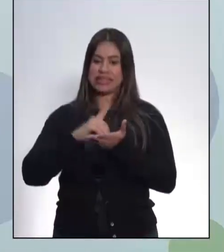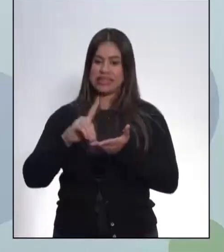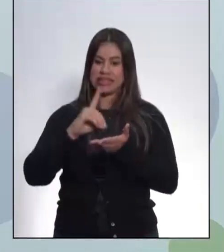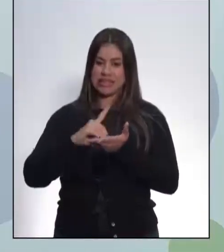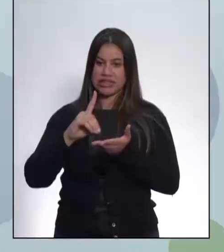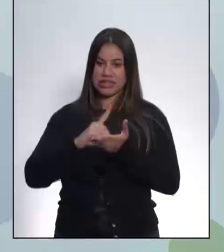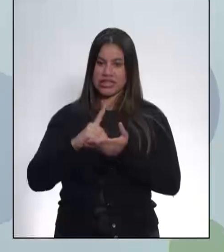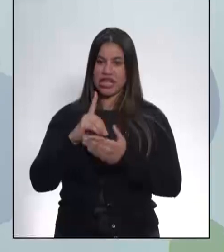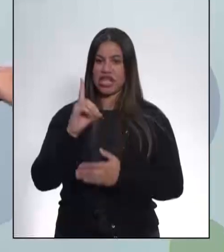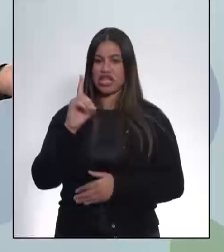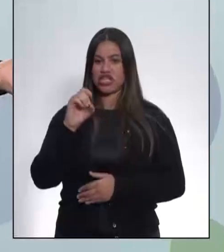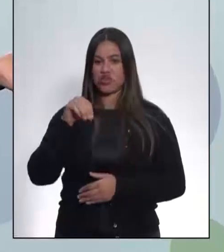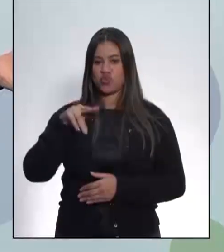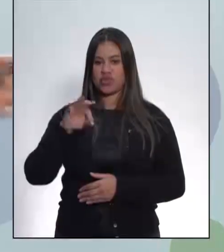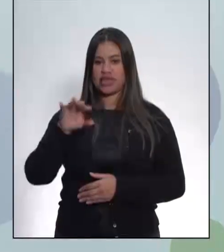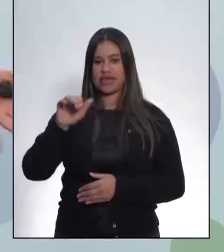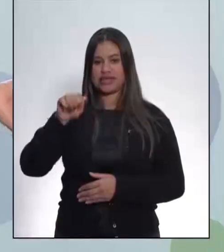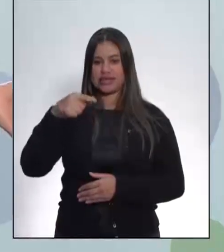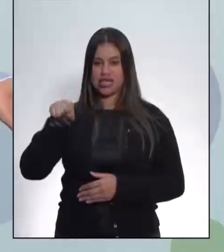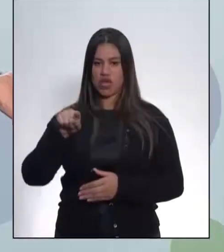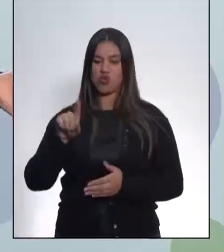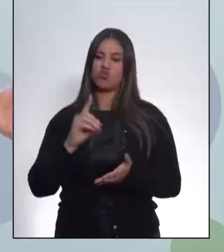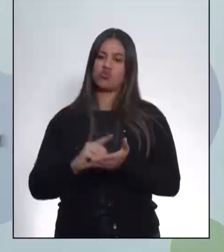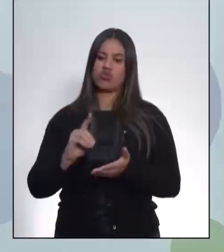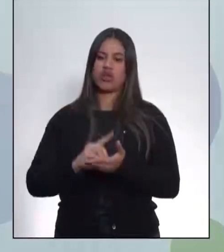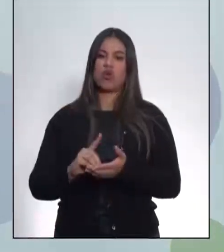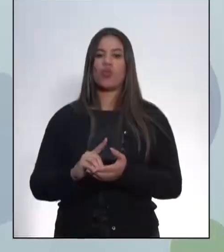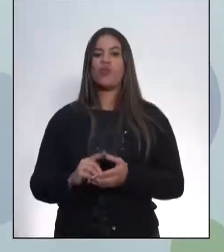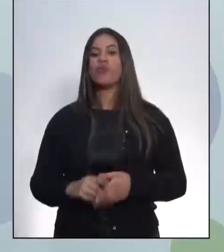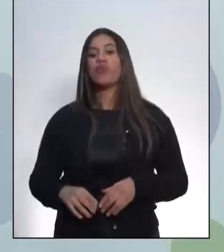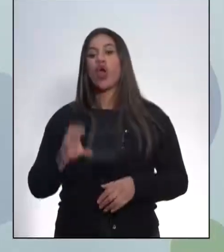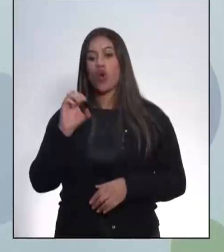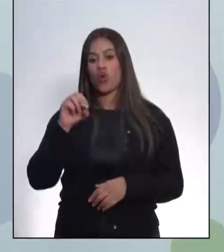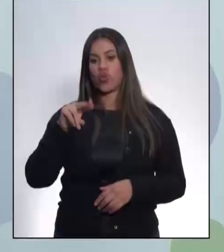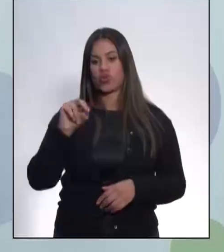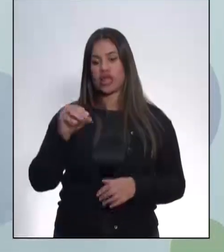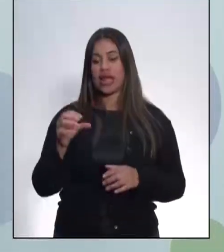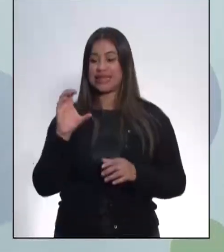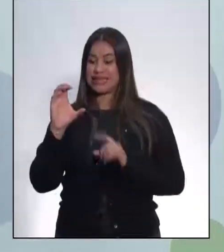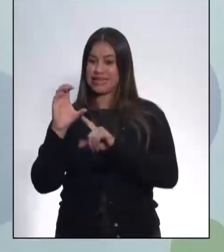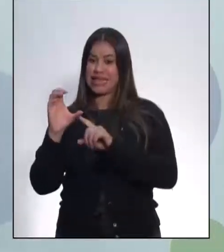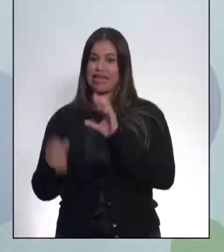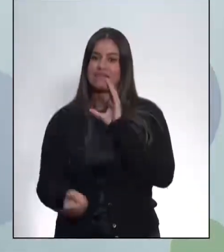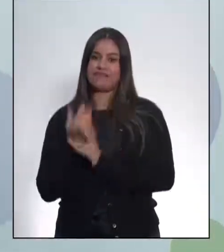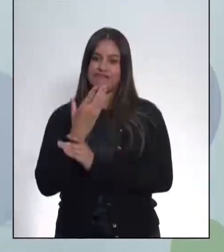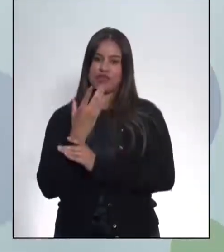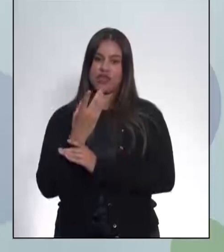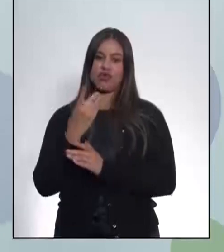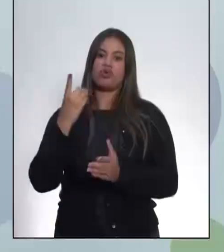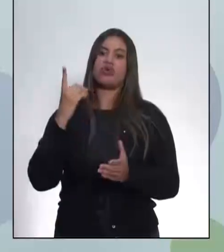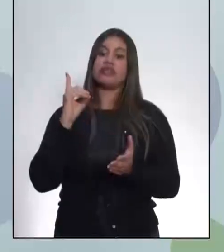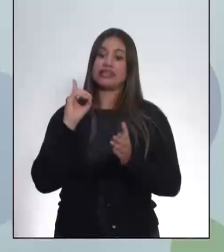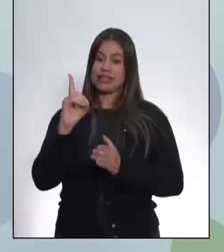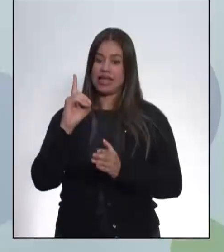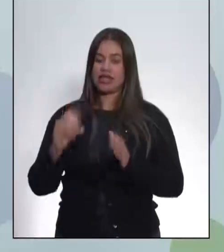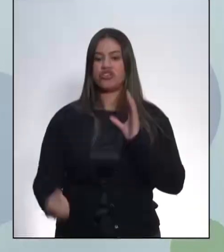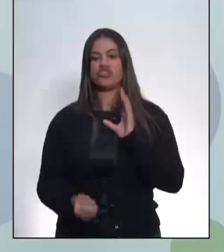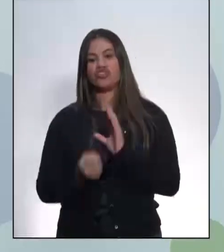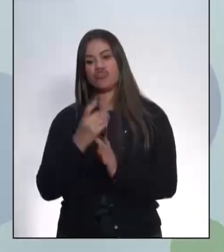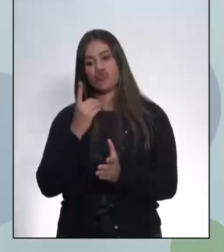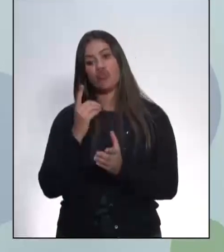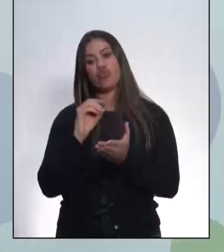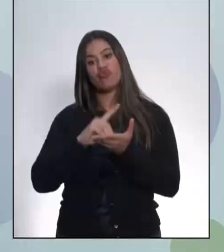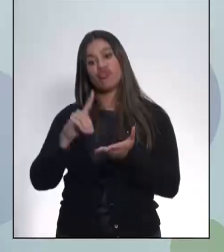é criação ou é o pé da letra que está no dicionário? Criação. Então, procurar os sentidos conotativos é importante para você.